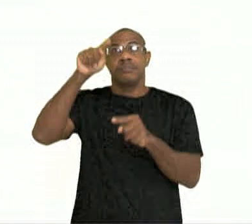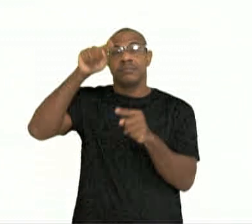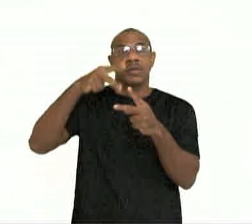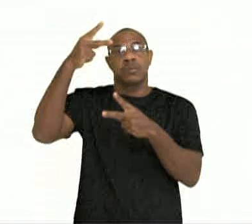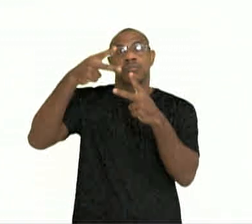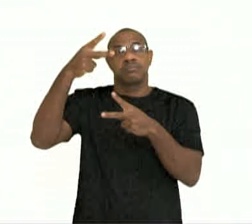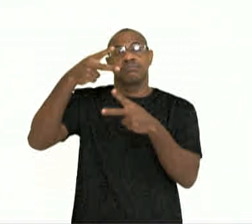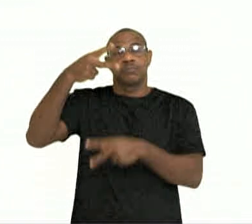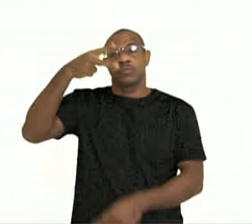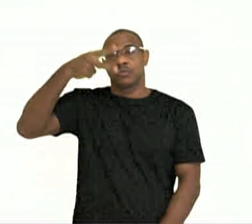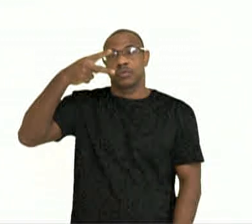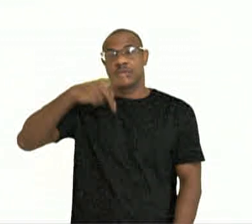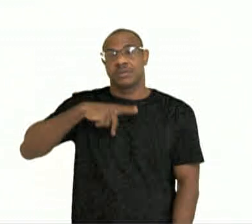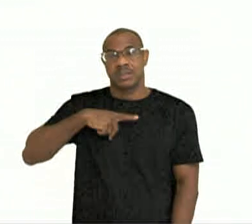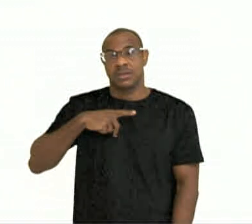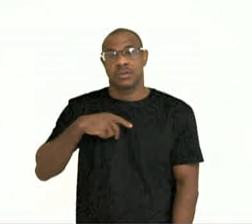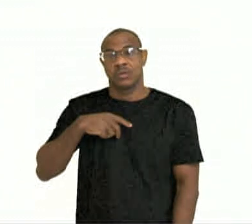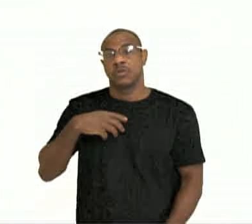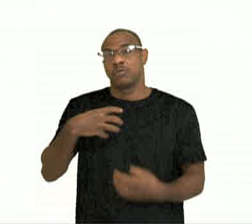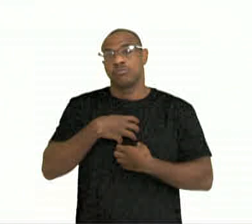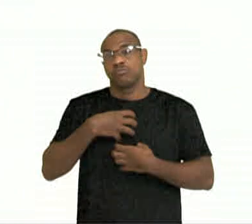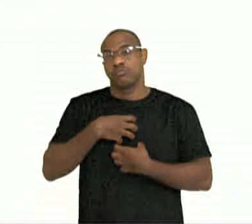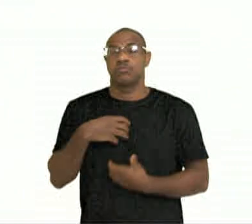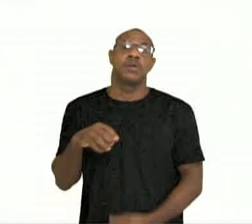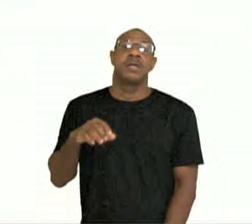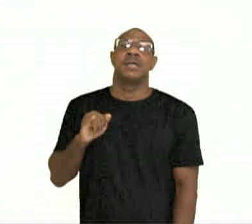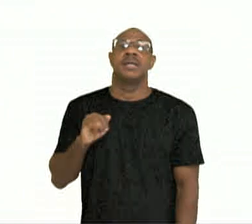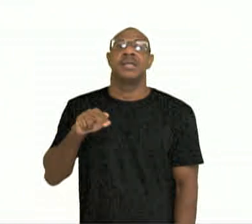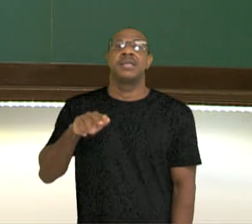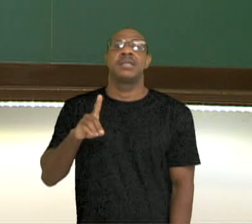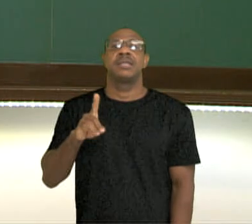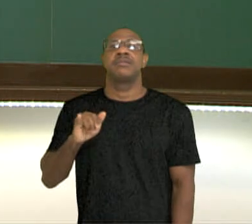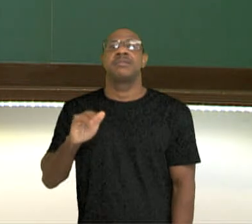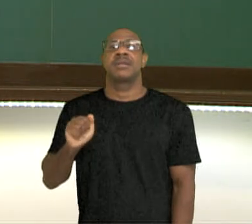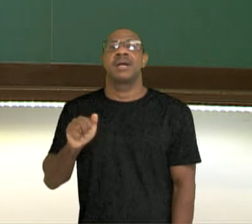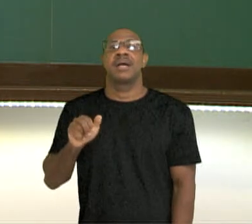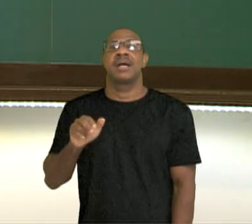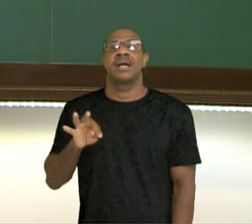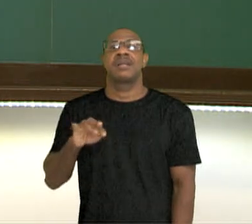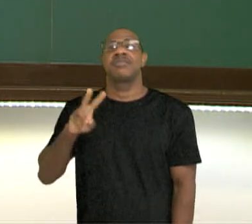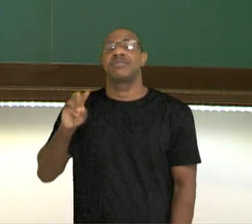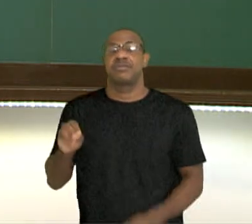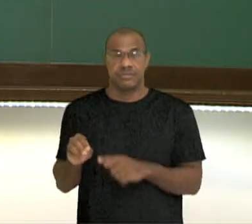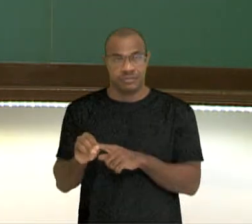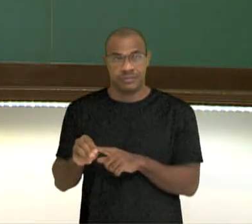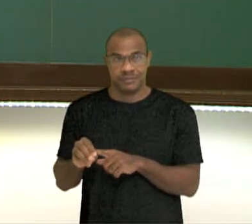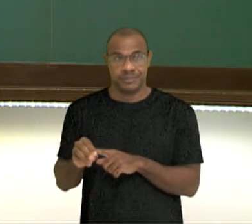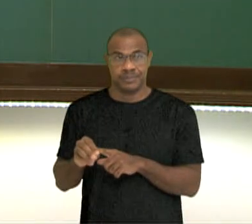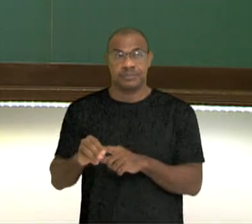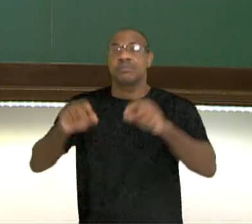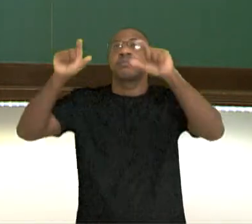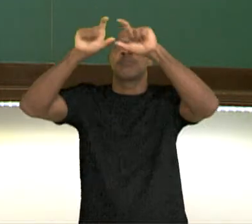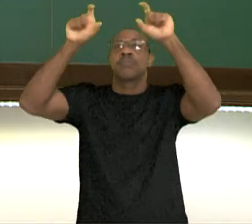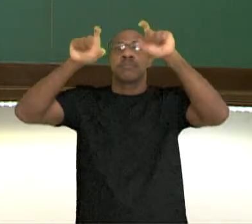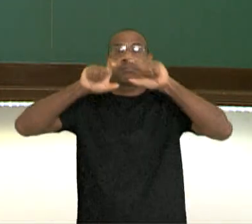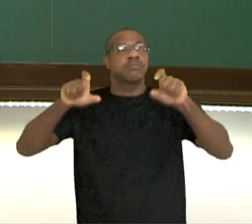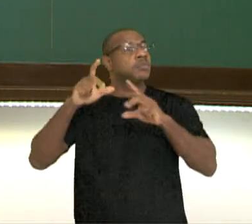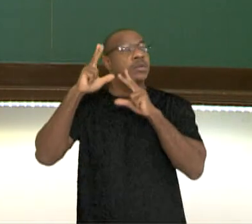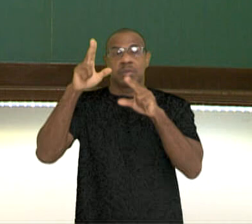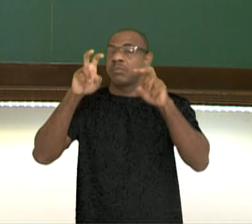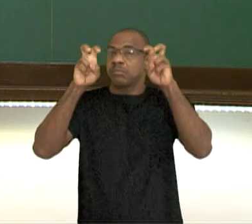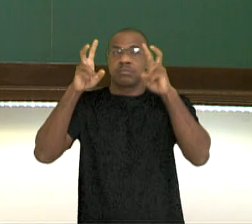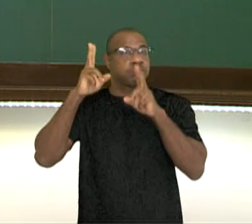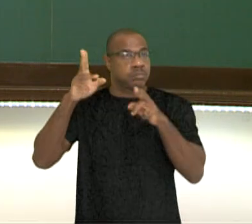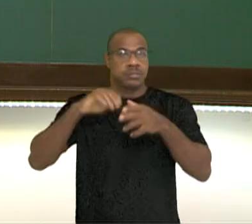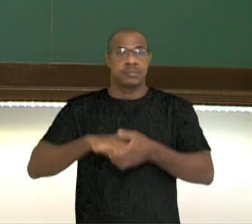Então, as notícias são sobre o mesmo tema, o mesmo assunto, com enfoques diferentes, percebeu?